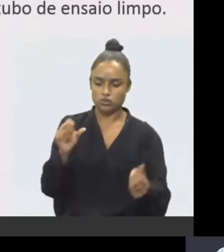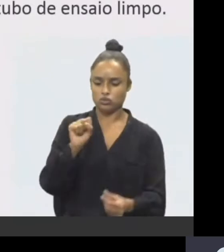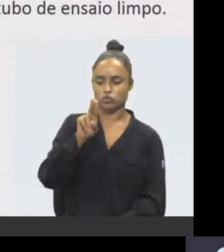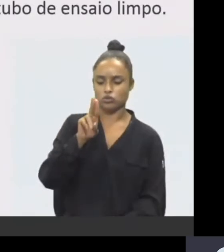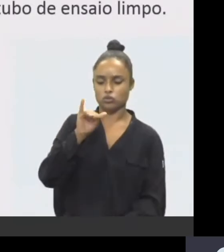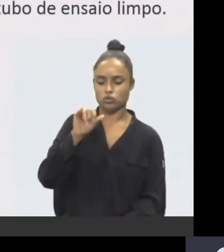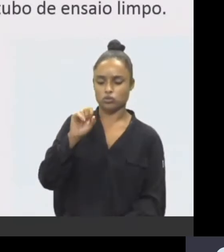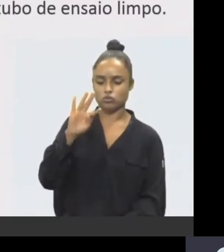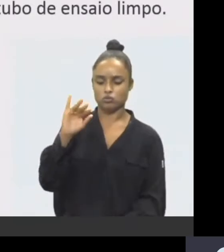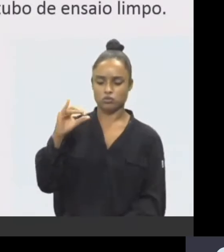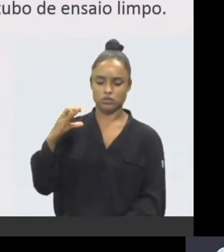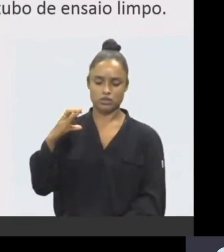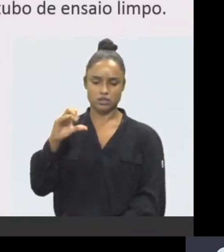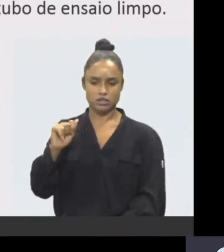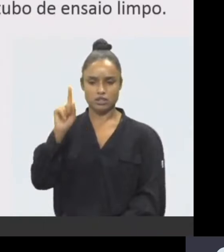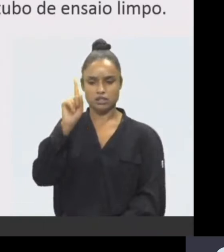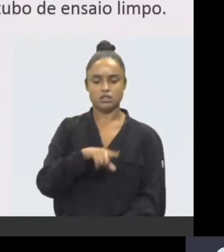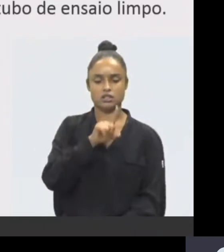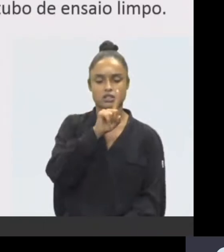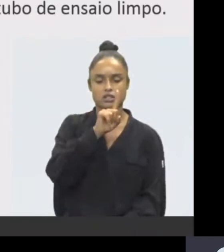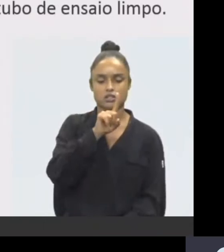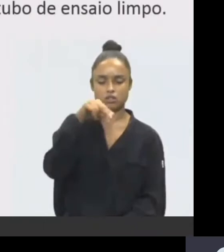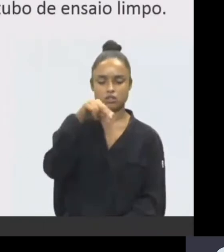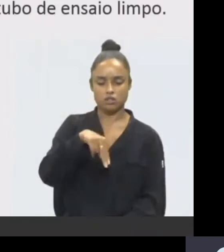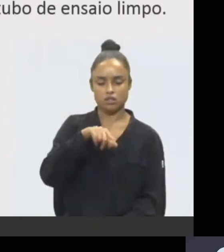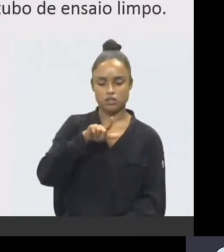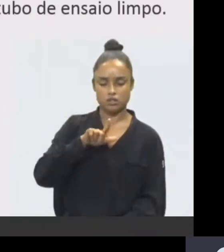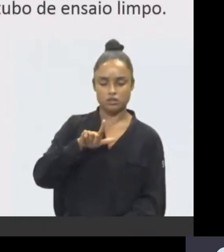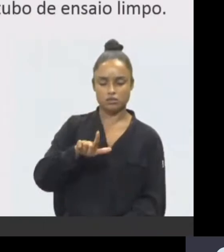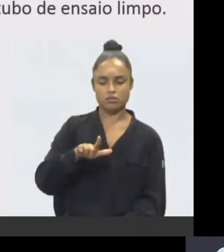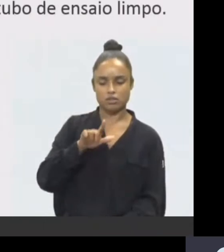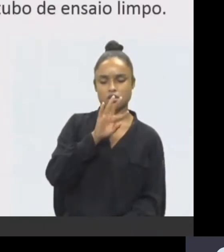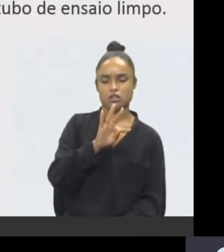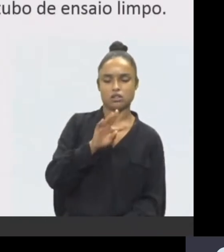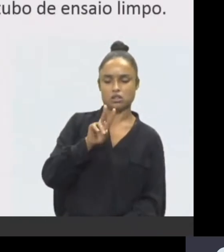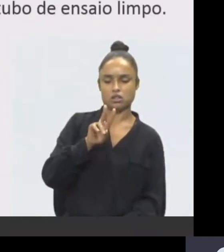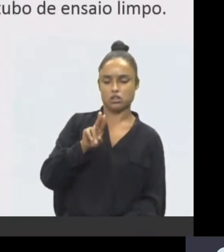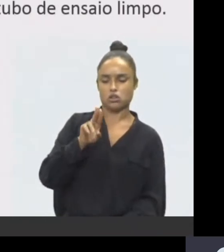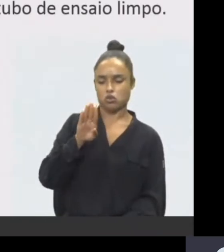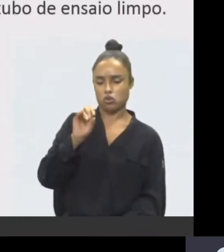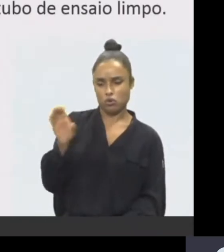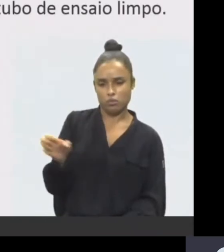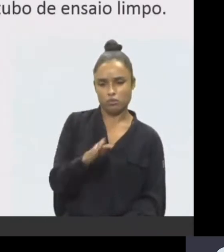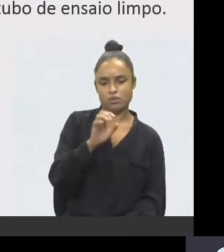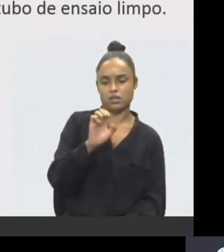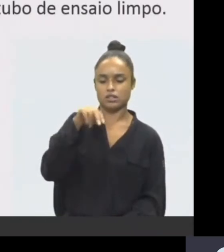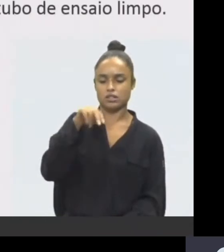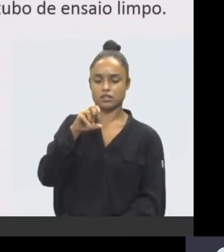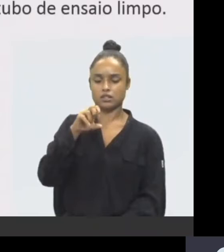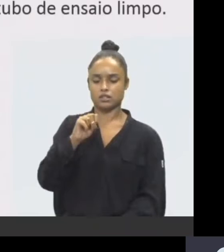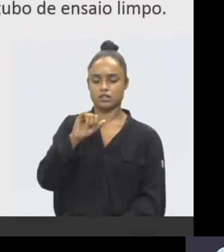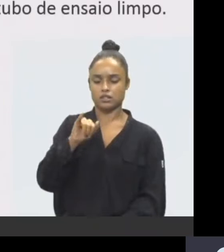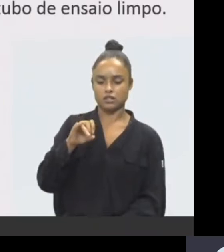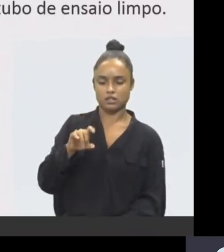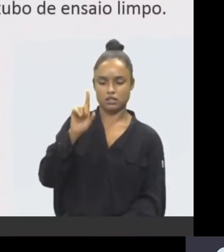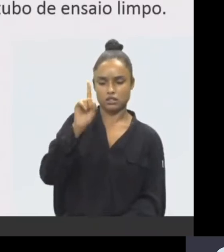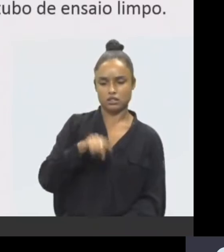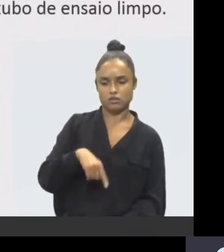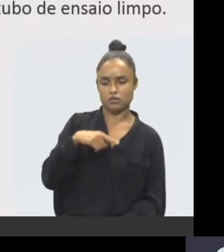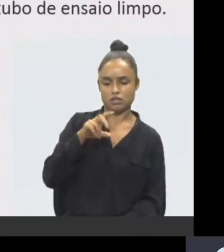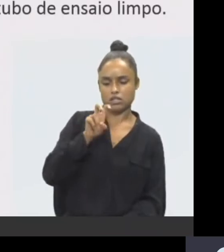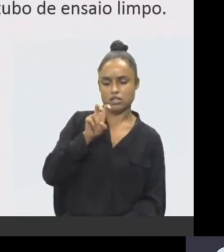ml do composto A em um tubo de ensaio limpo. Em seguida, nós vamos adicionar de 5 a 10 gotas